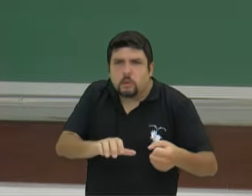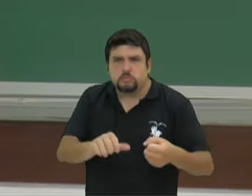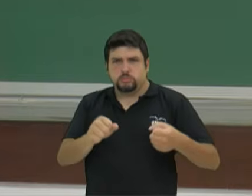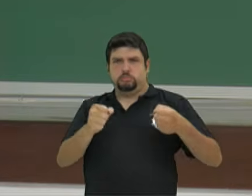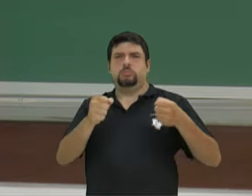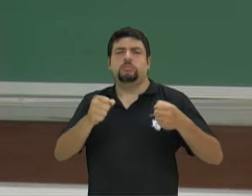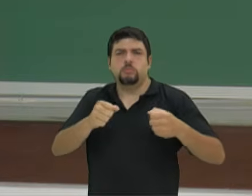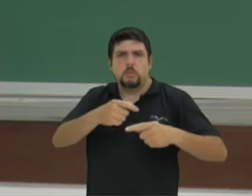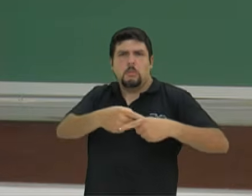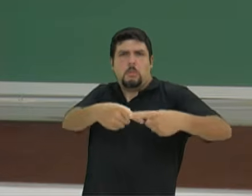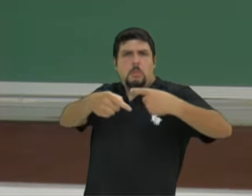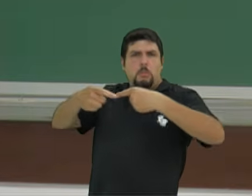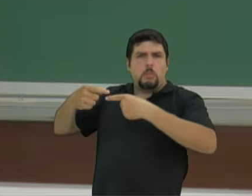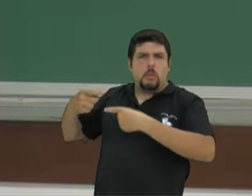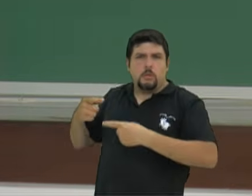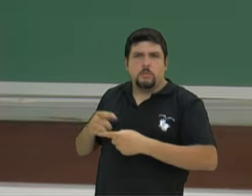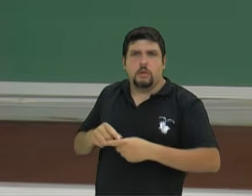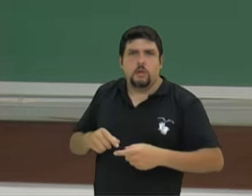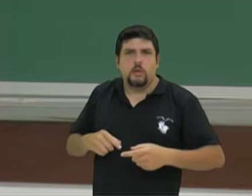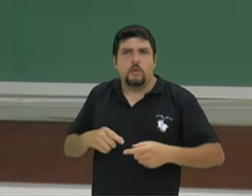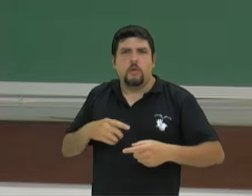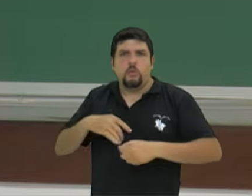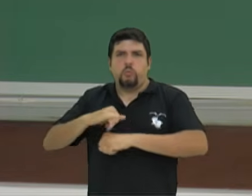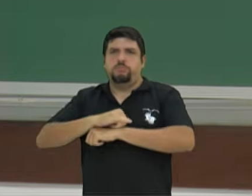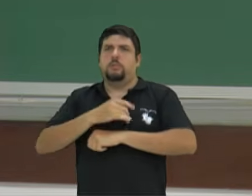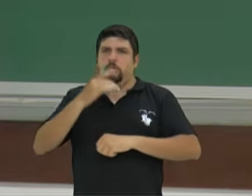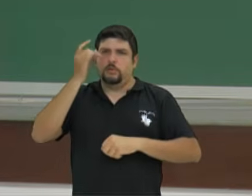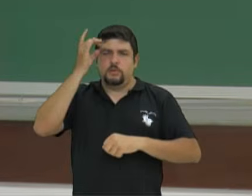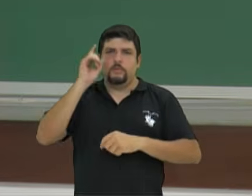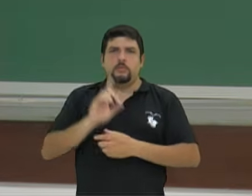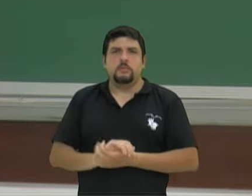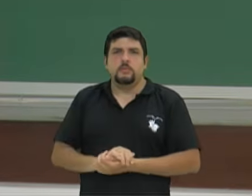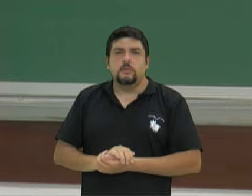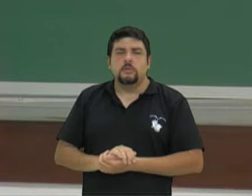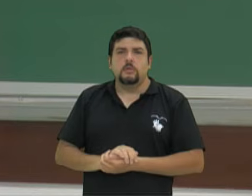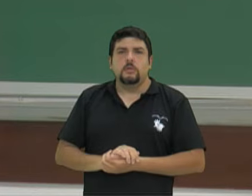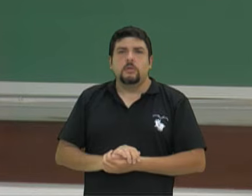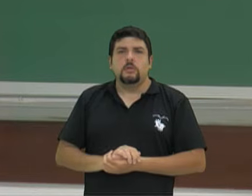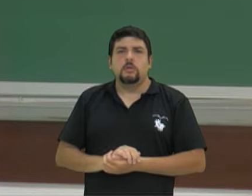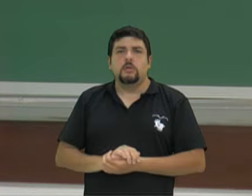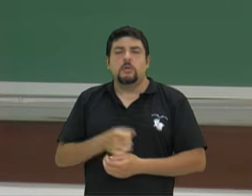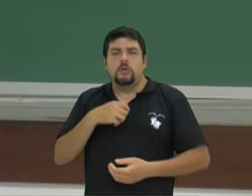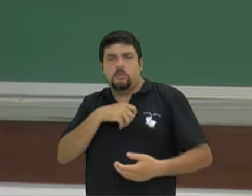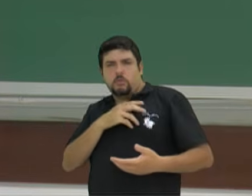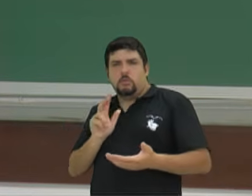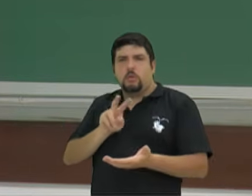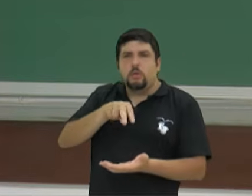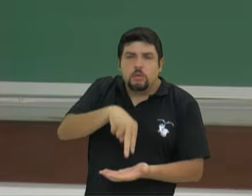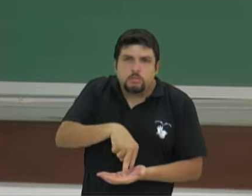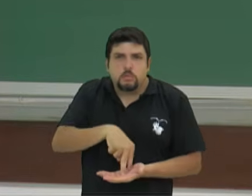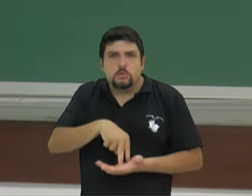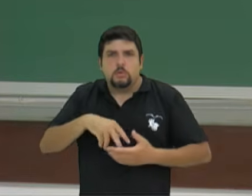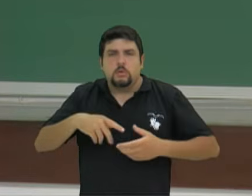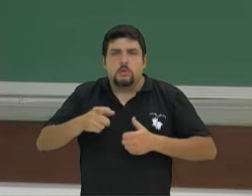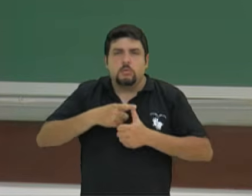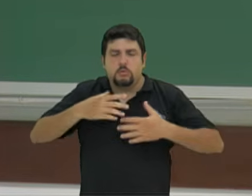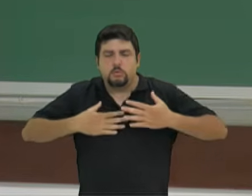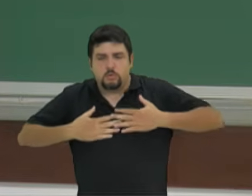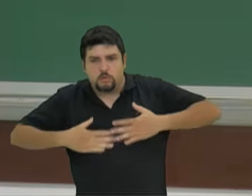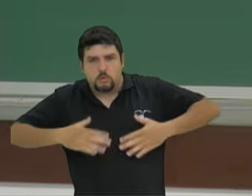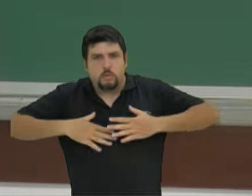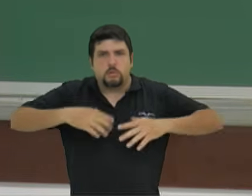frente, capota, rola. Eu, gordinho, sai rolando. Você levanta, qual que é a tua primeira reação? Você arrumar tudo. Uns